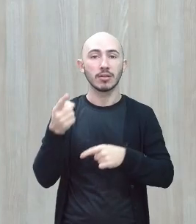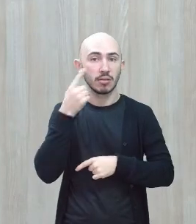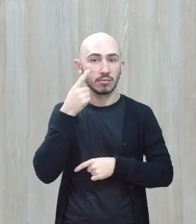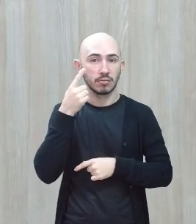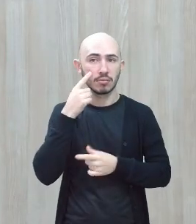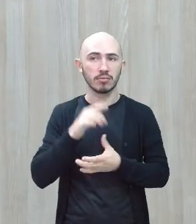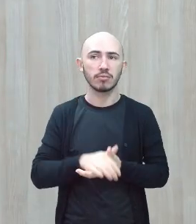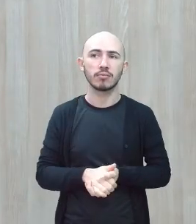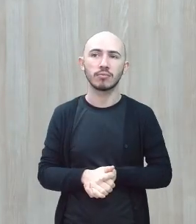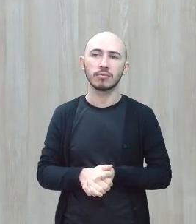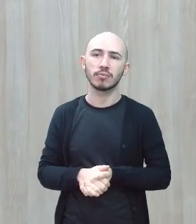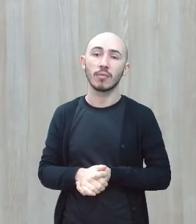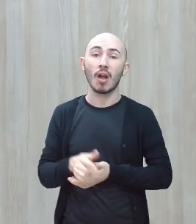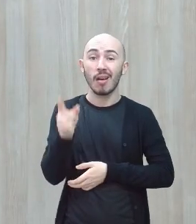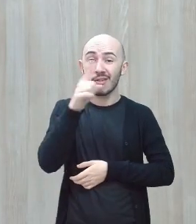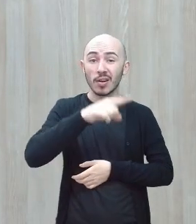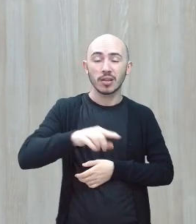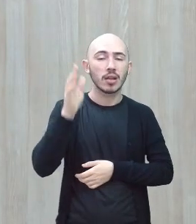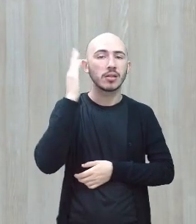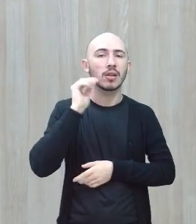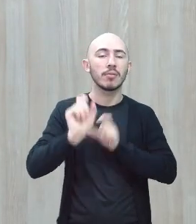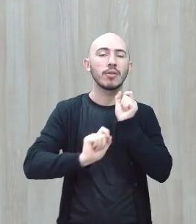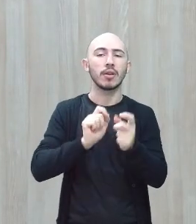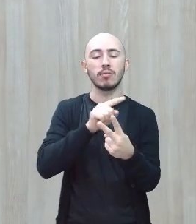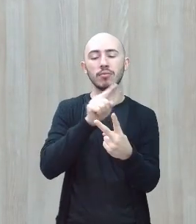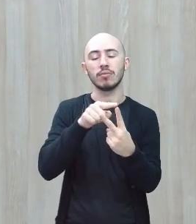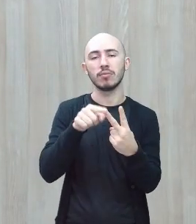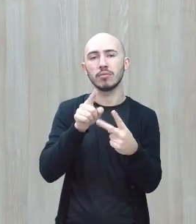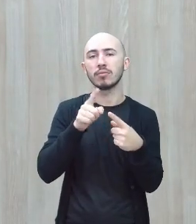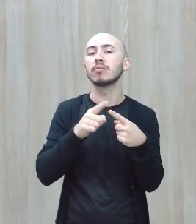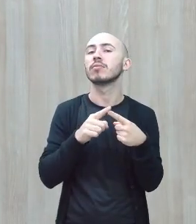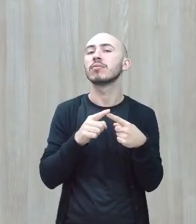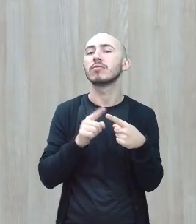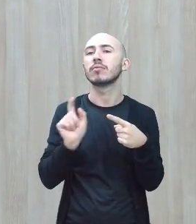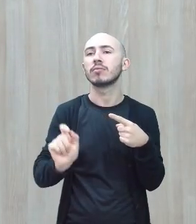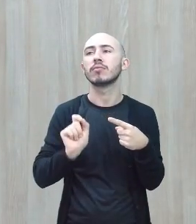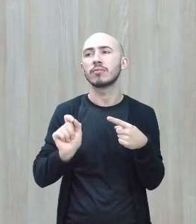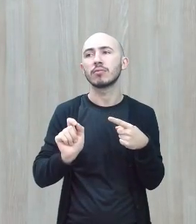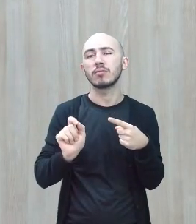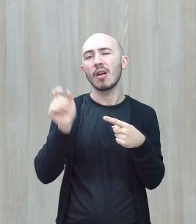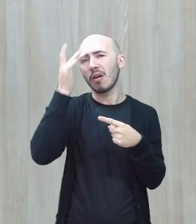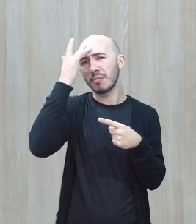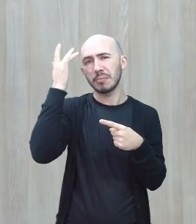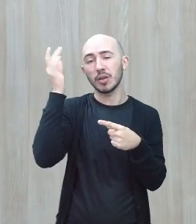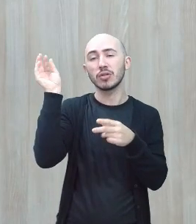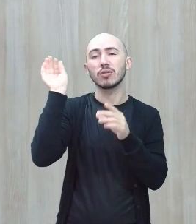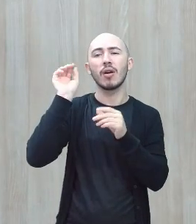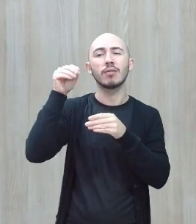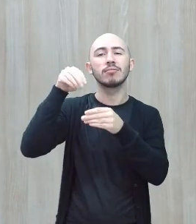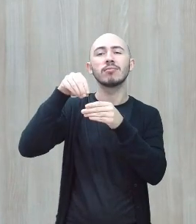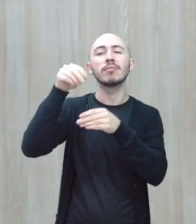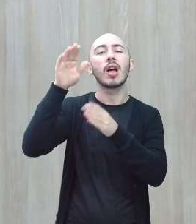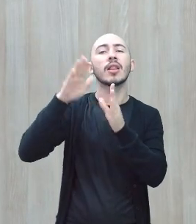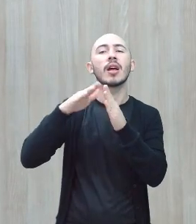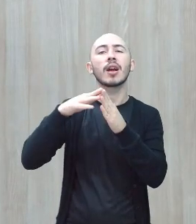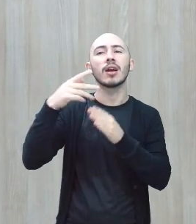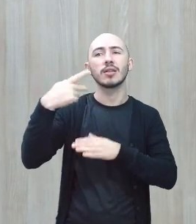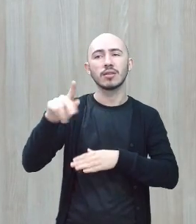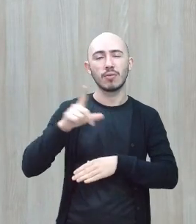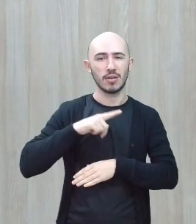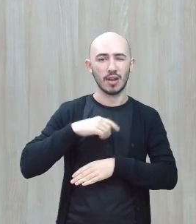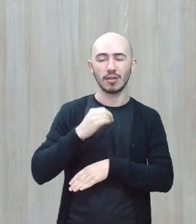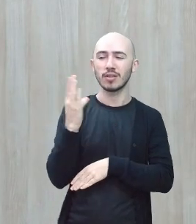agora. O que a gente quer que vocês saibam, no mínimo, são de 2 situações. Primeiro, alguém aí na sua casa ainda deve ter esse celular aqui, viu? Não venha